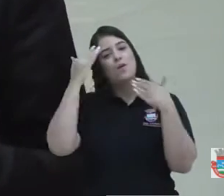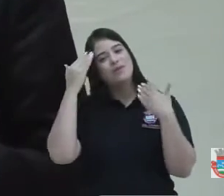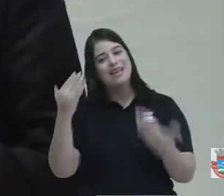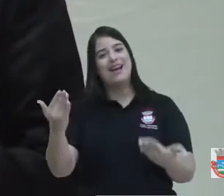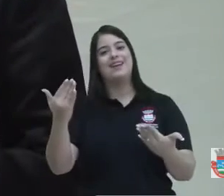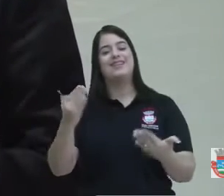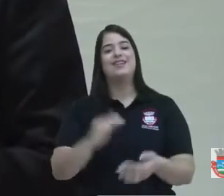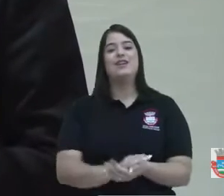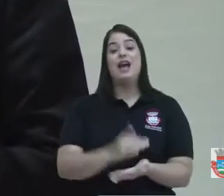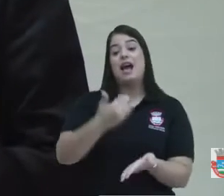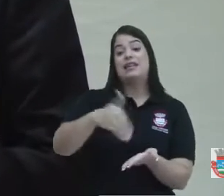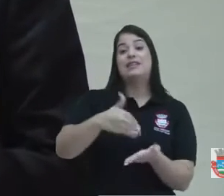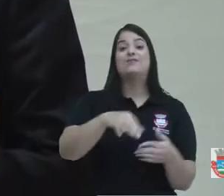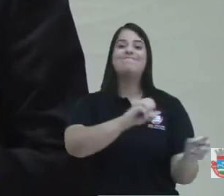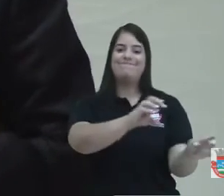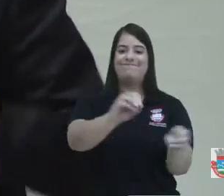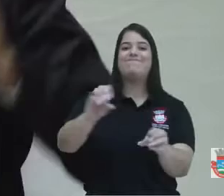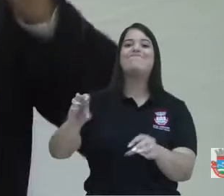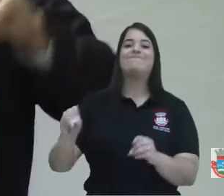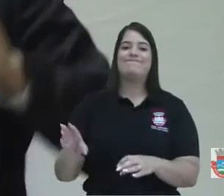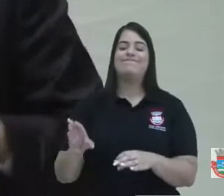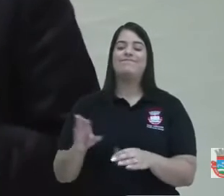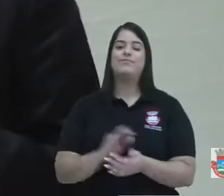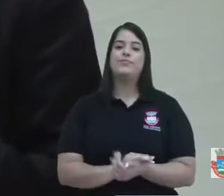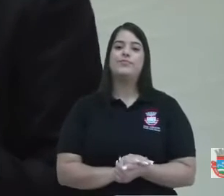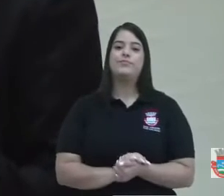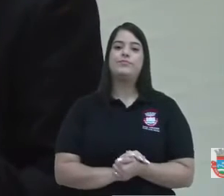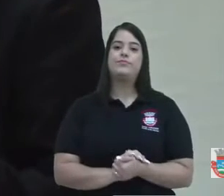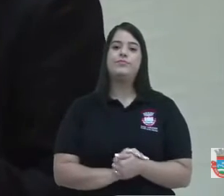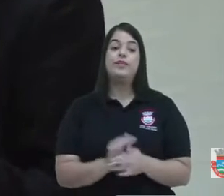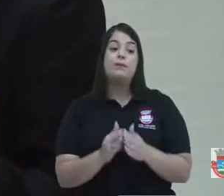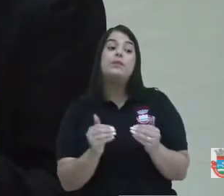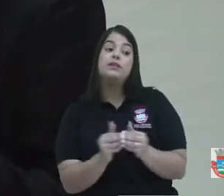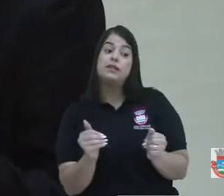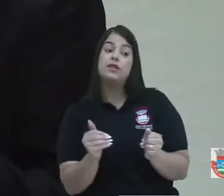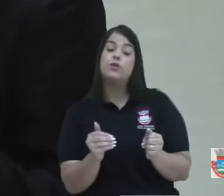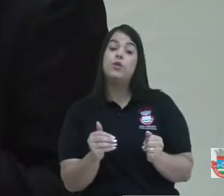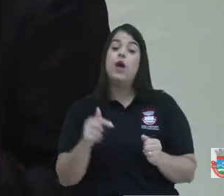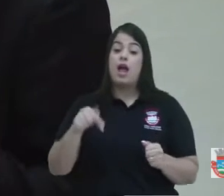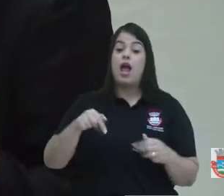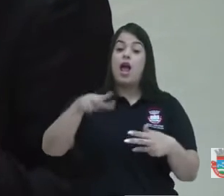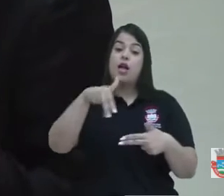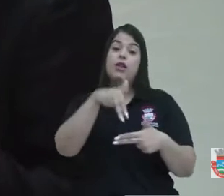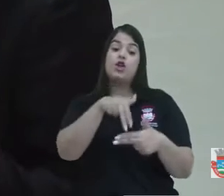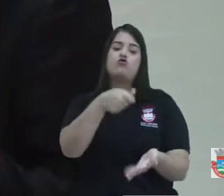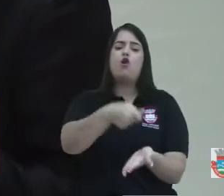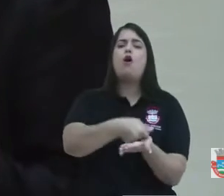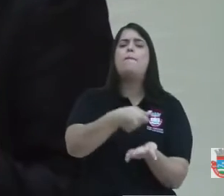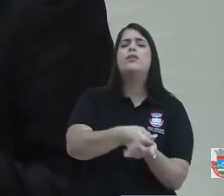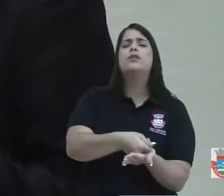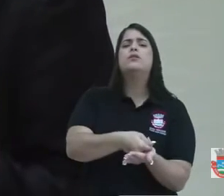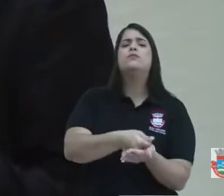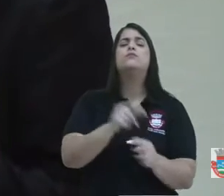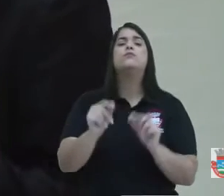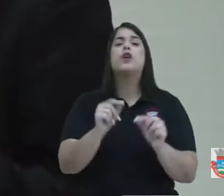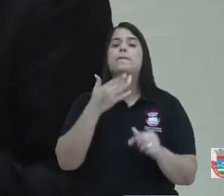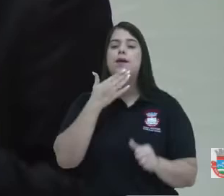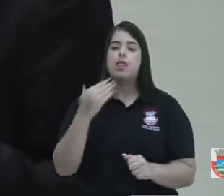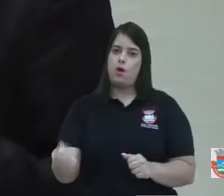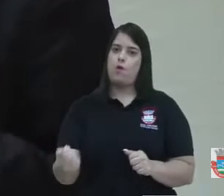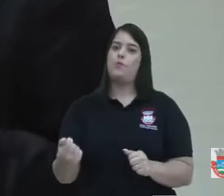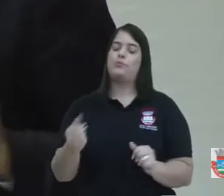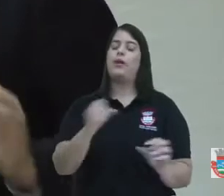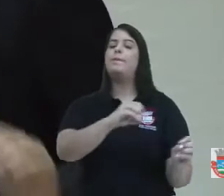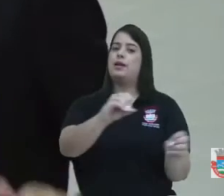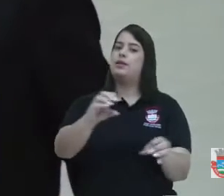aí a Secretaria da Educação, ao meu pedido feito aqui nessa casa, cobrando aí a melhoria